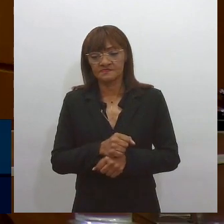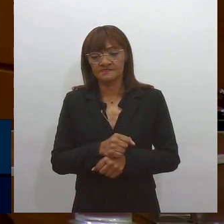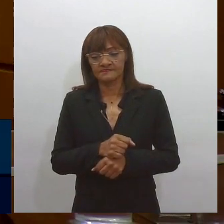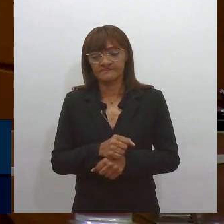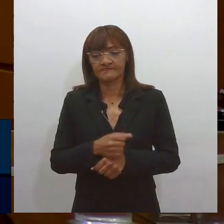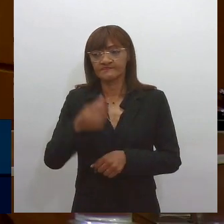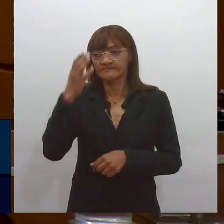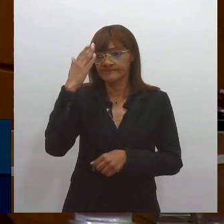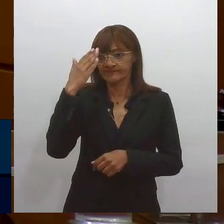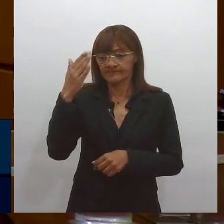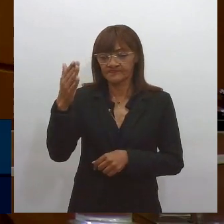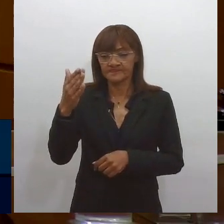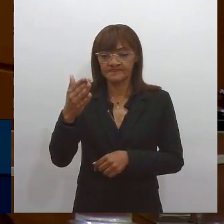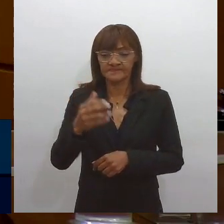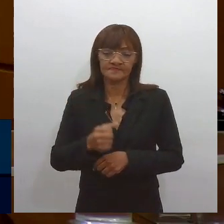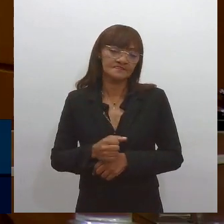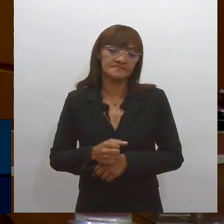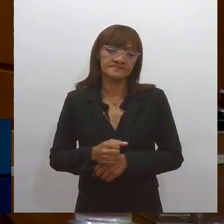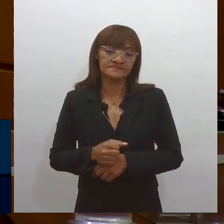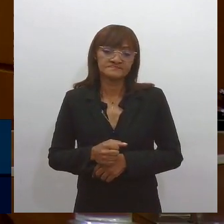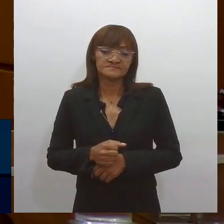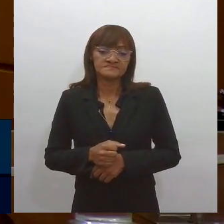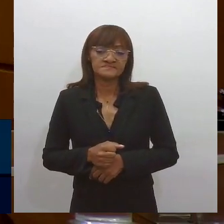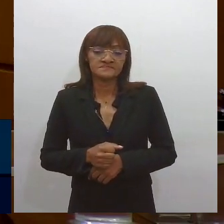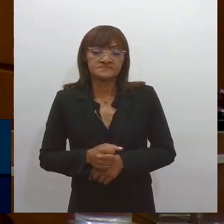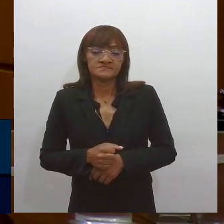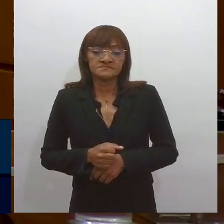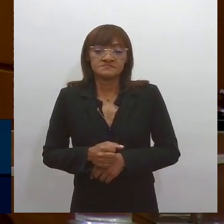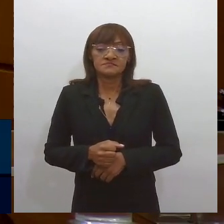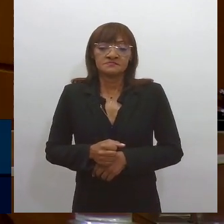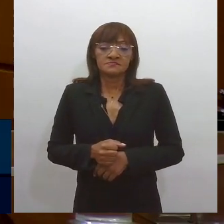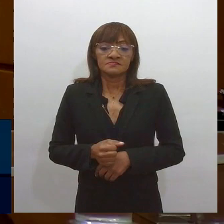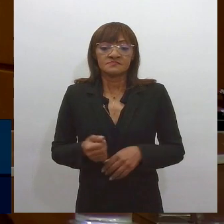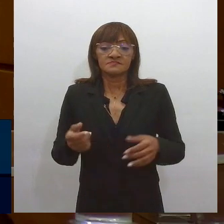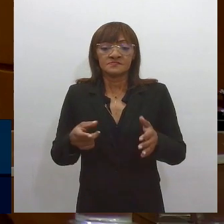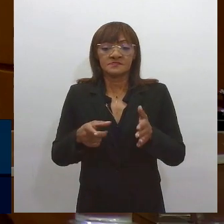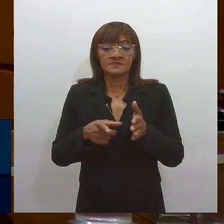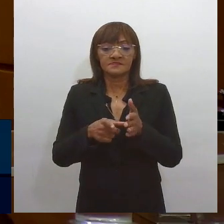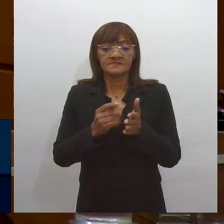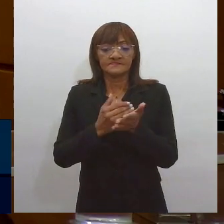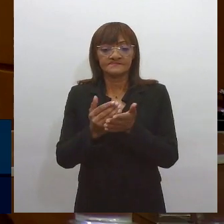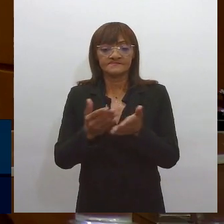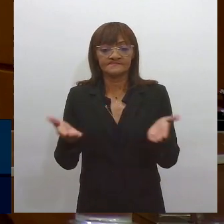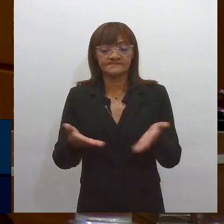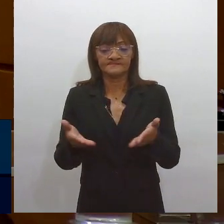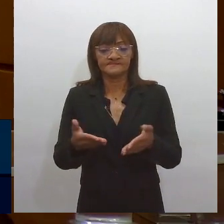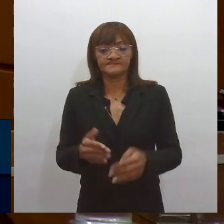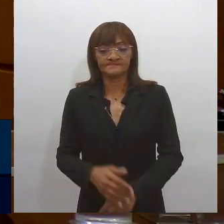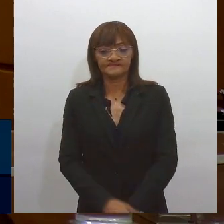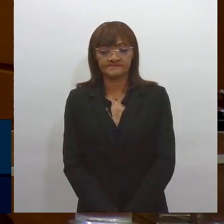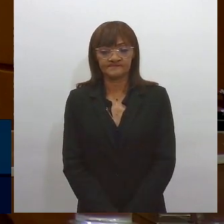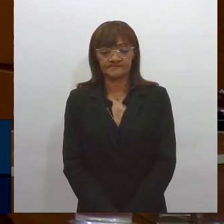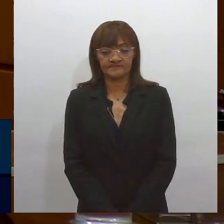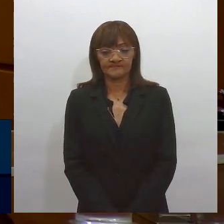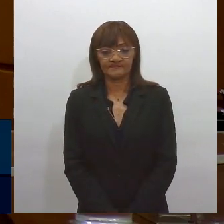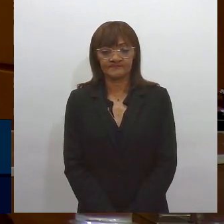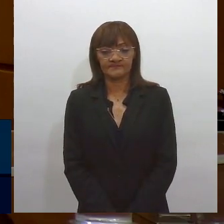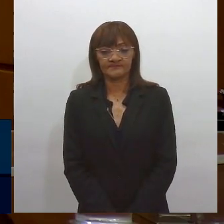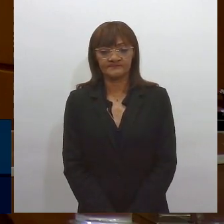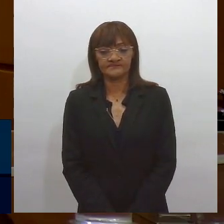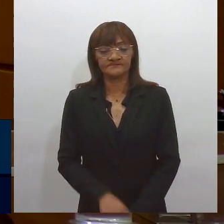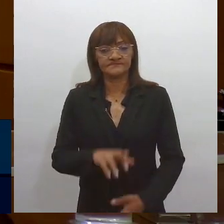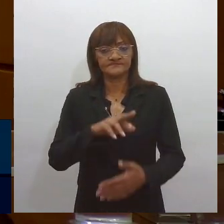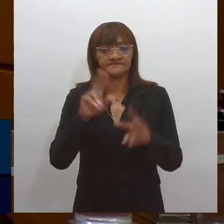queria então Eh iniciar vamos vamos falar um pouquinho de vários assuntos aqui né Nós vamos falar